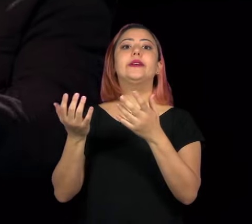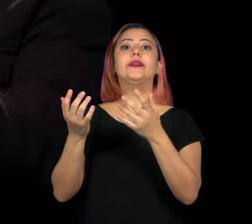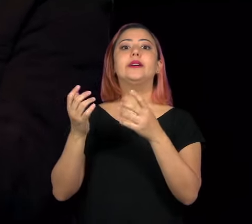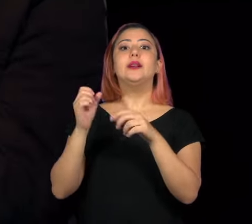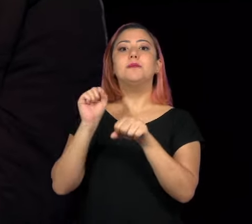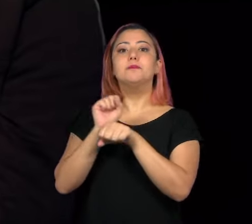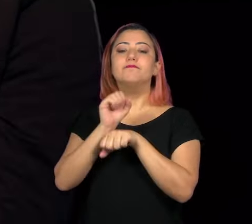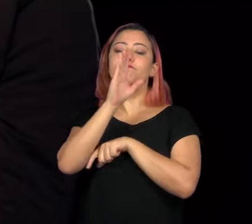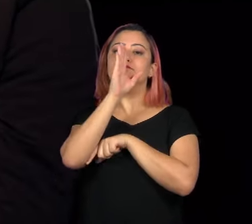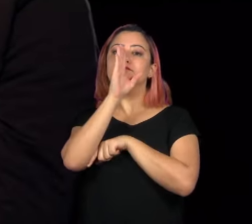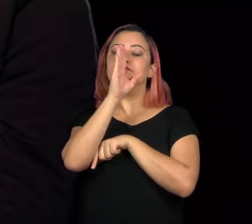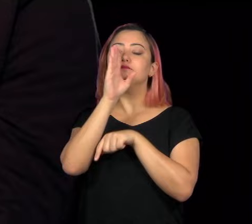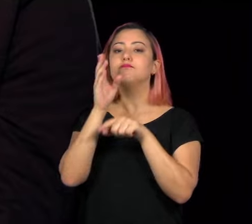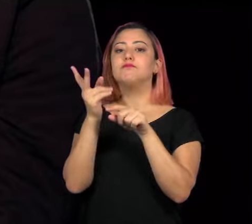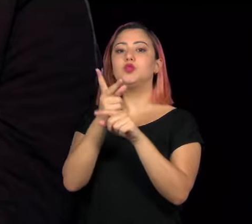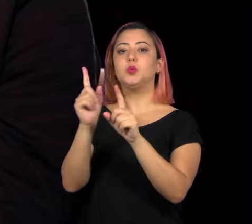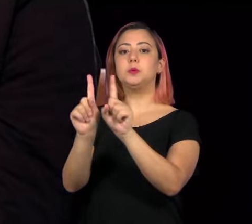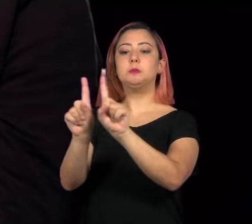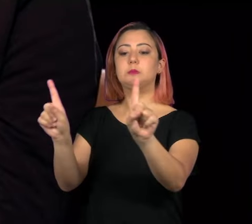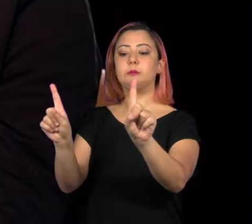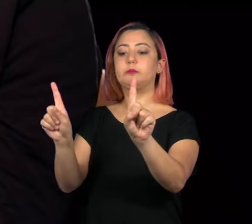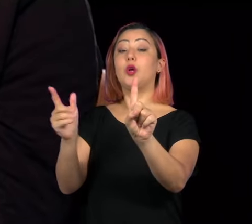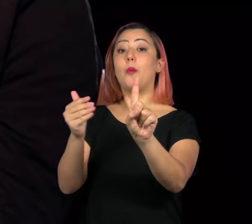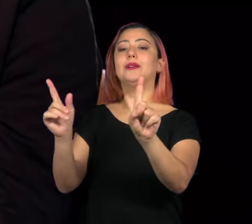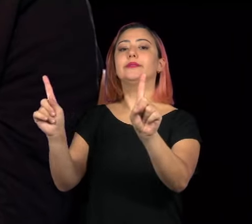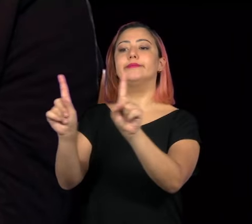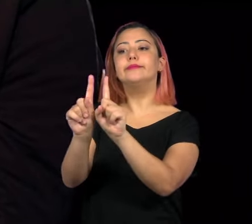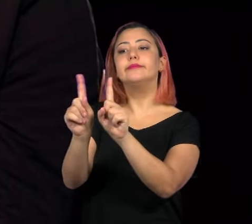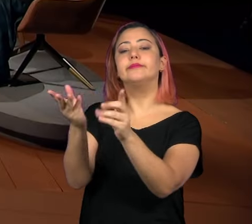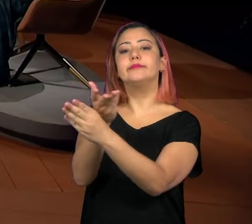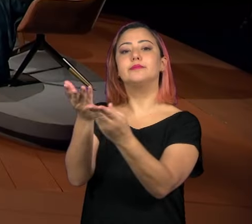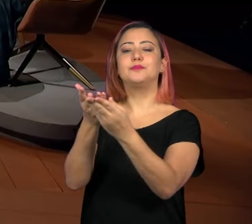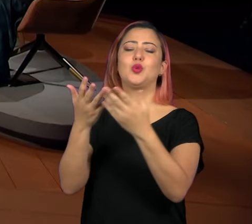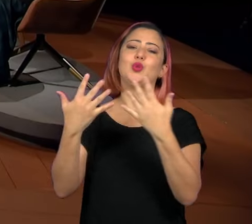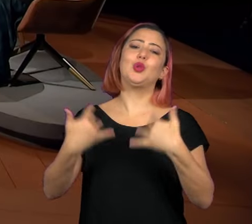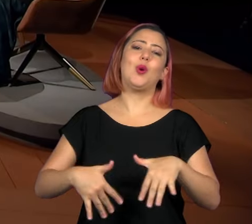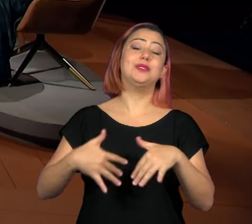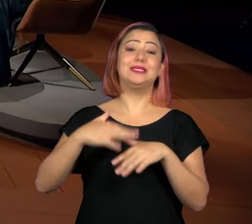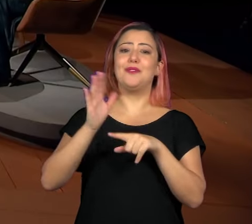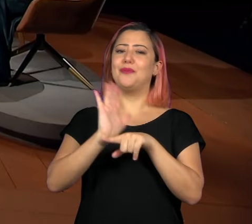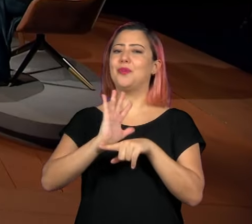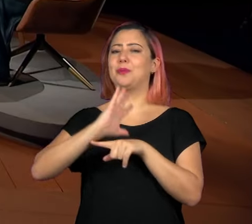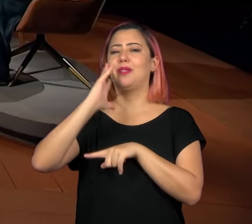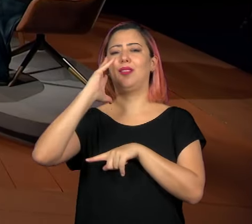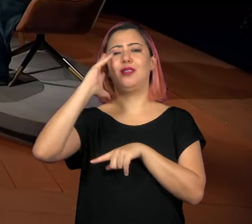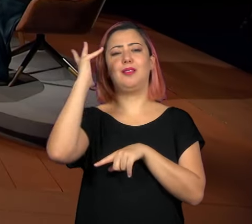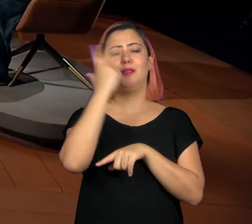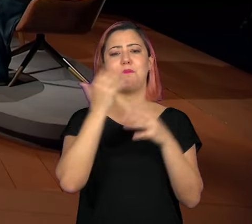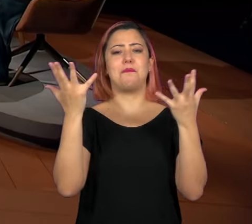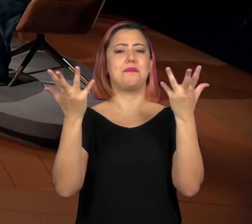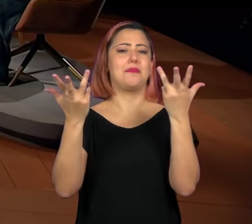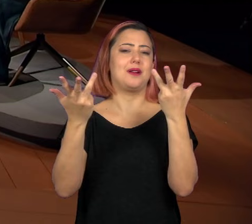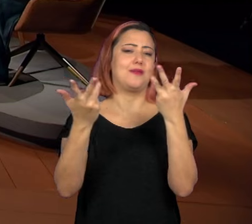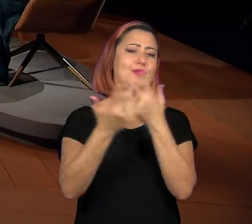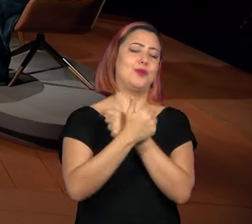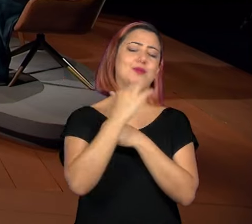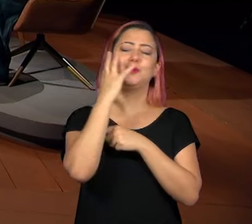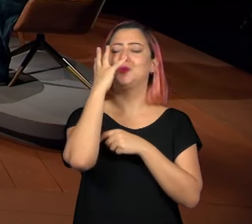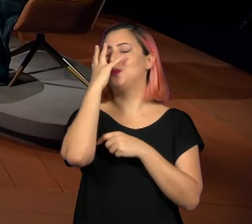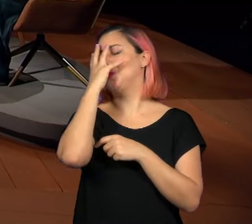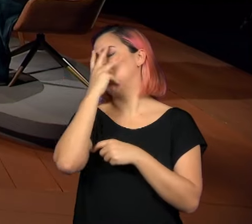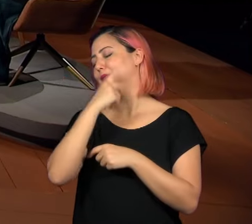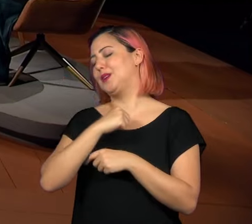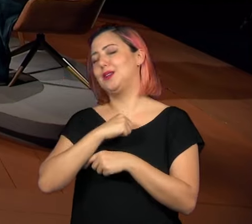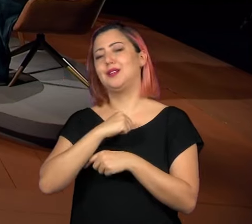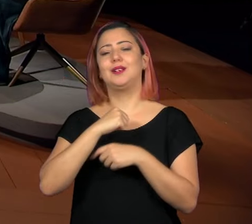silêncio e começam a conversar, né? É a vida, né? Esse filme é muito bonito. bonito. Maravilhoso. Muito bonito. Eu tenho